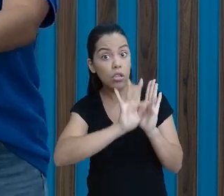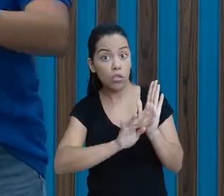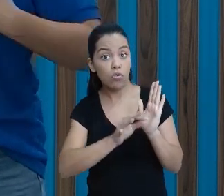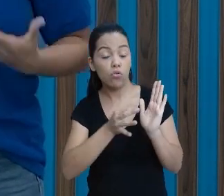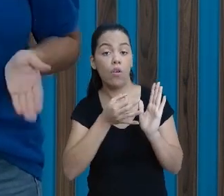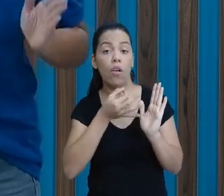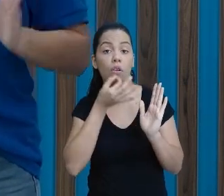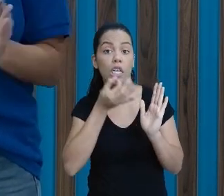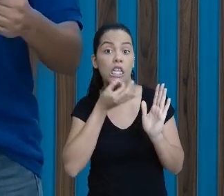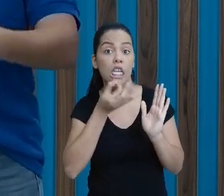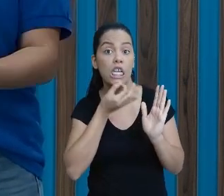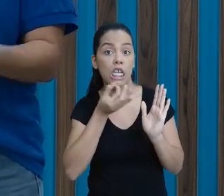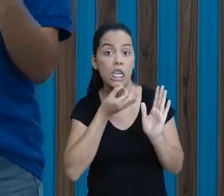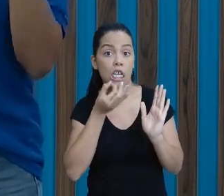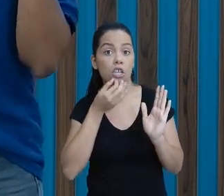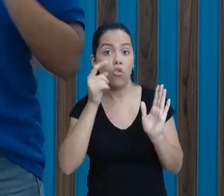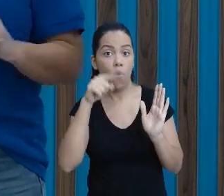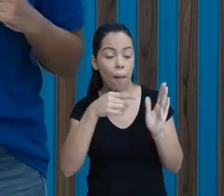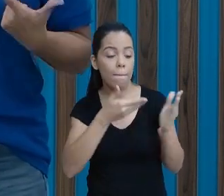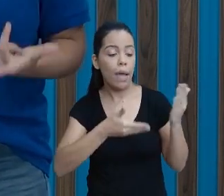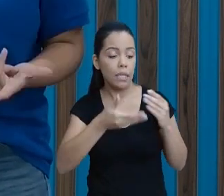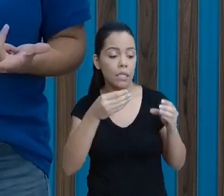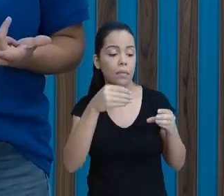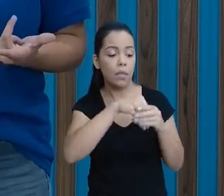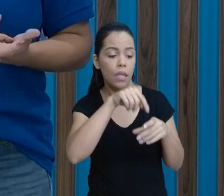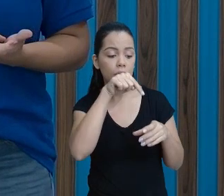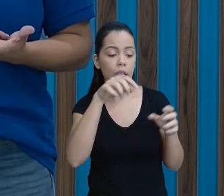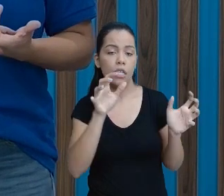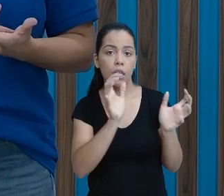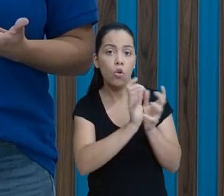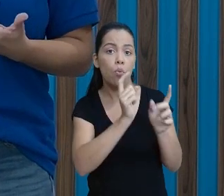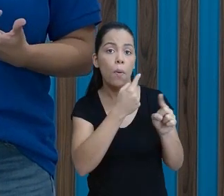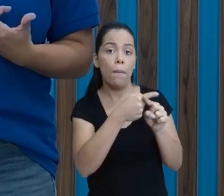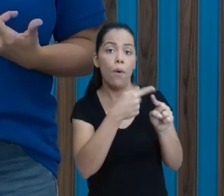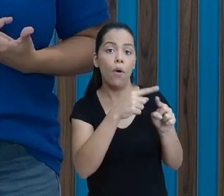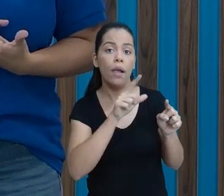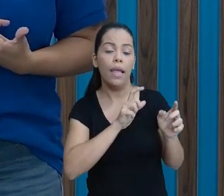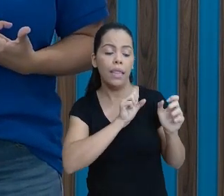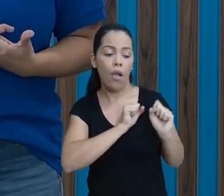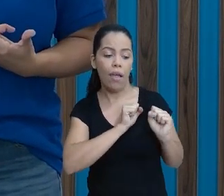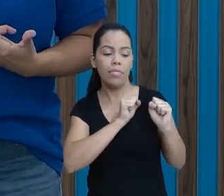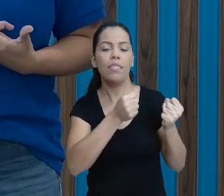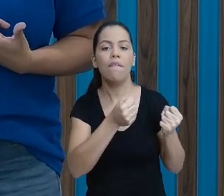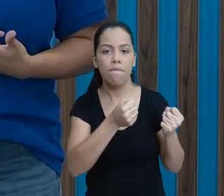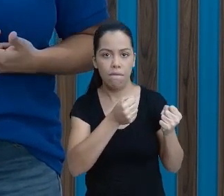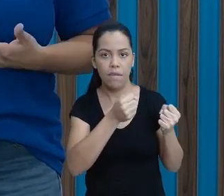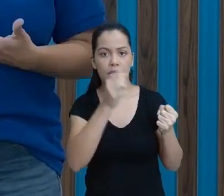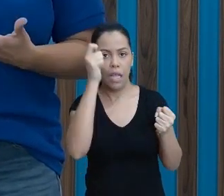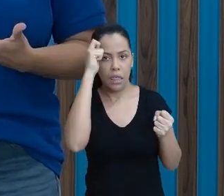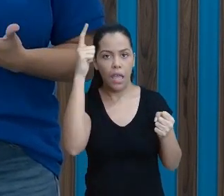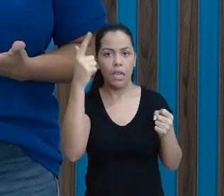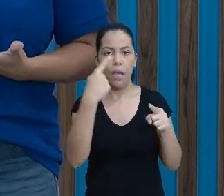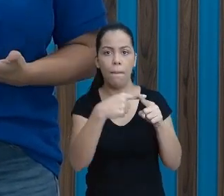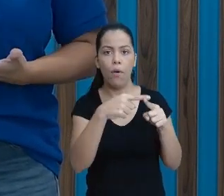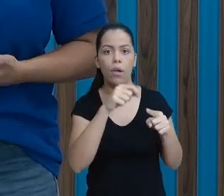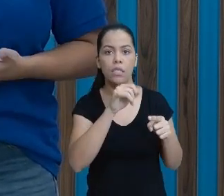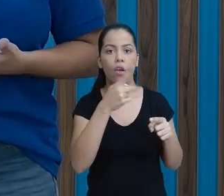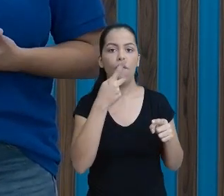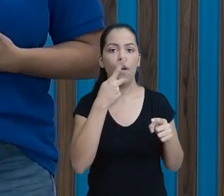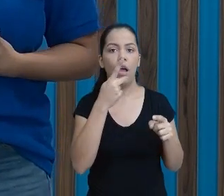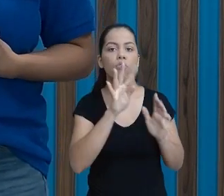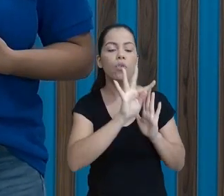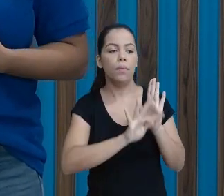parte desse grupo, porque a gente vai ter uma defesa. Se eu falo de uma resenha crítica, é uma defesa do ponto de